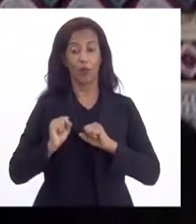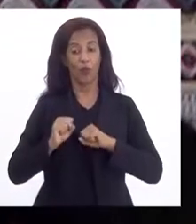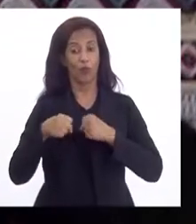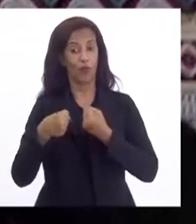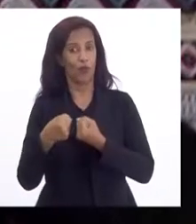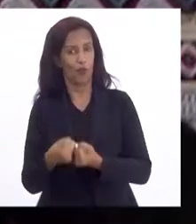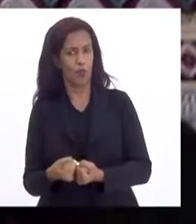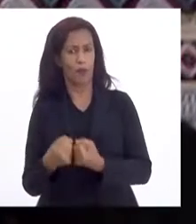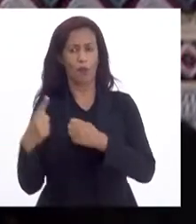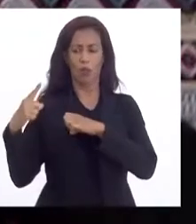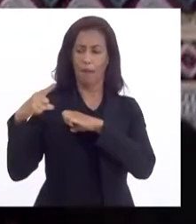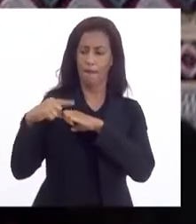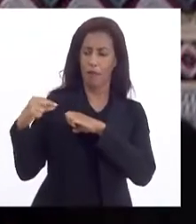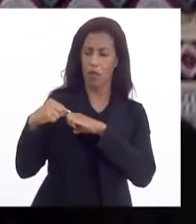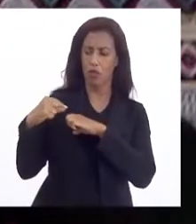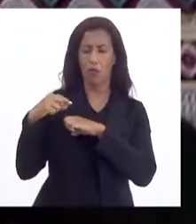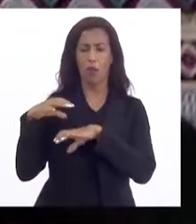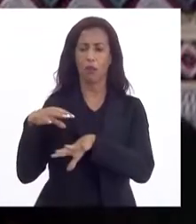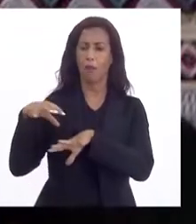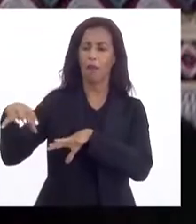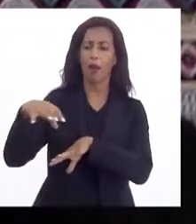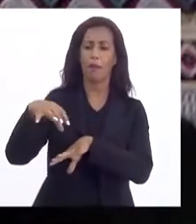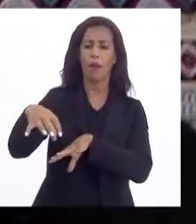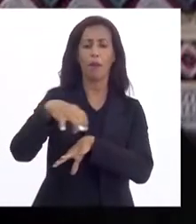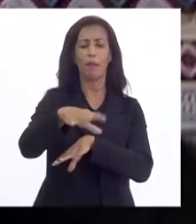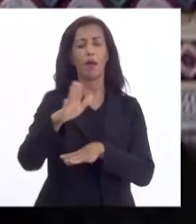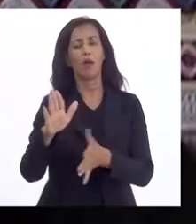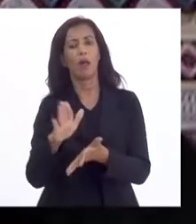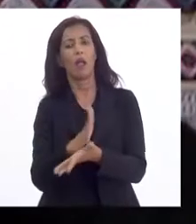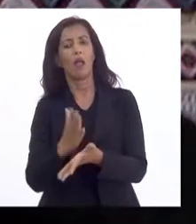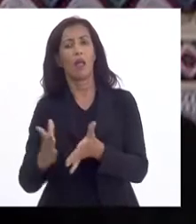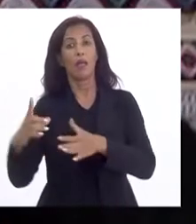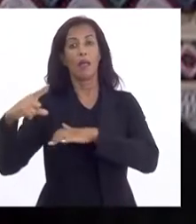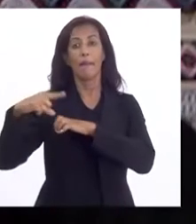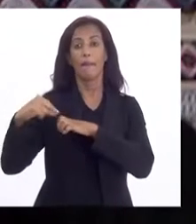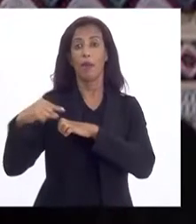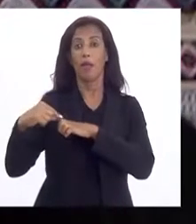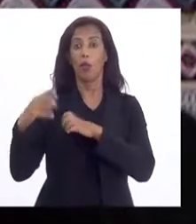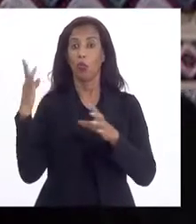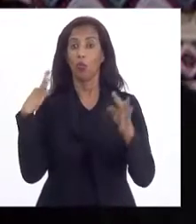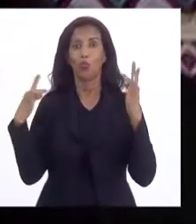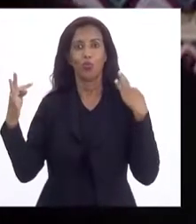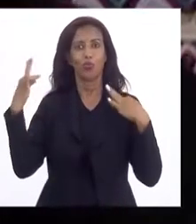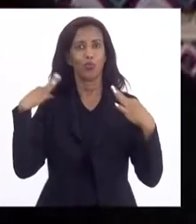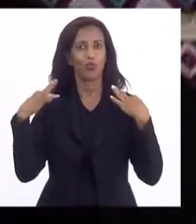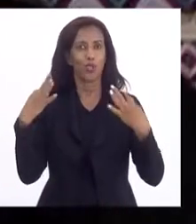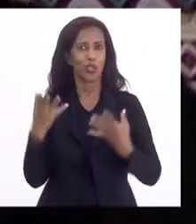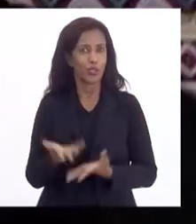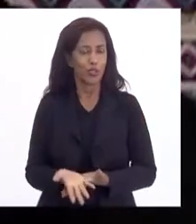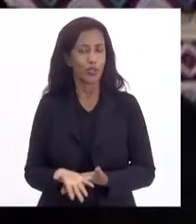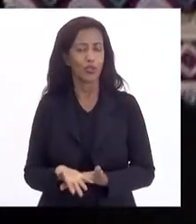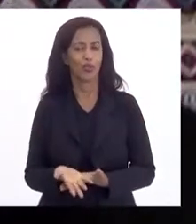fortalecimento dos empreendimentos ali, em sua maioria empreendimentos turísticos, né? Pousadas,